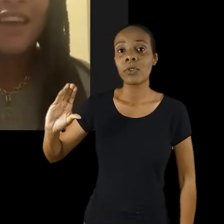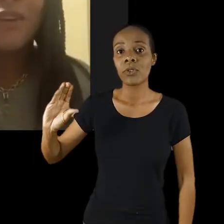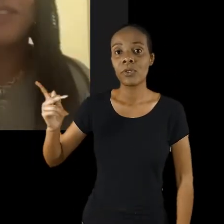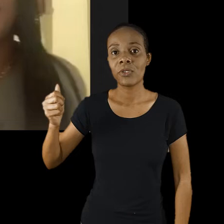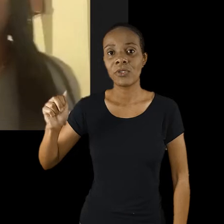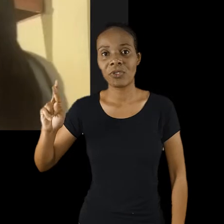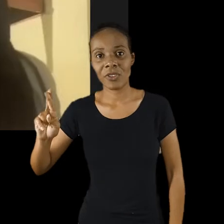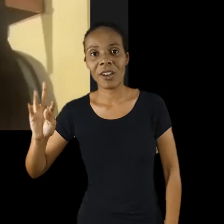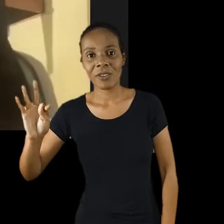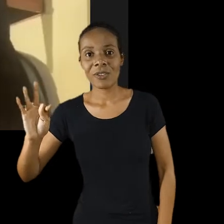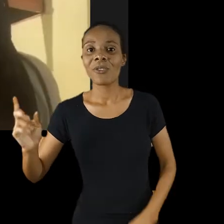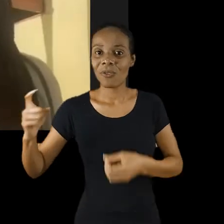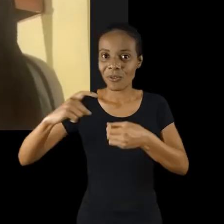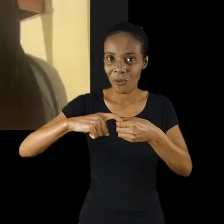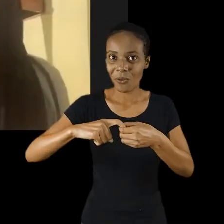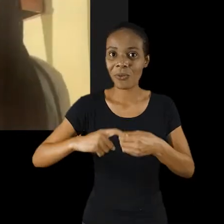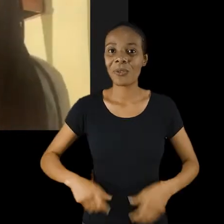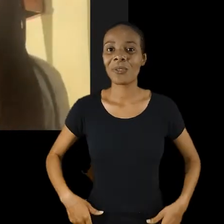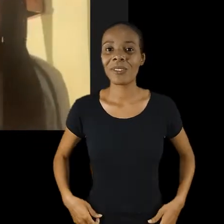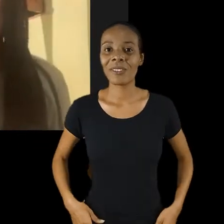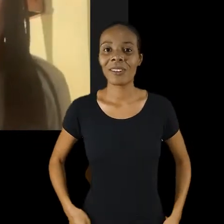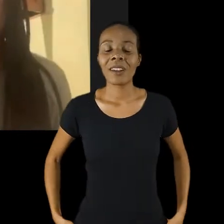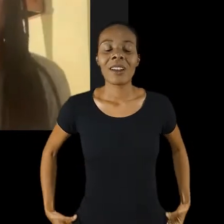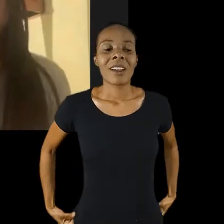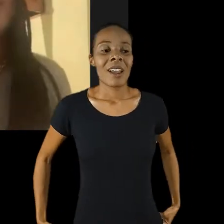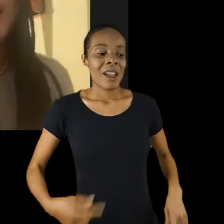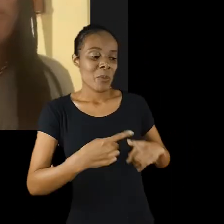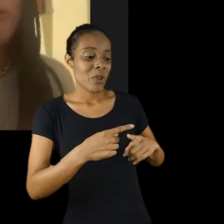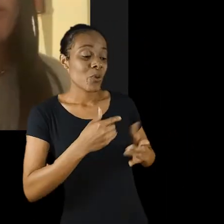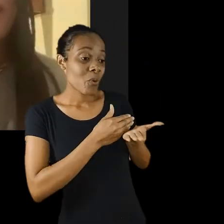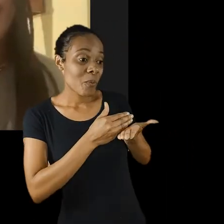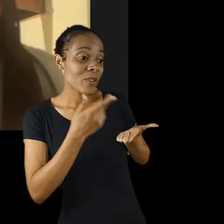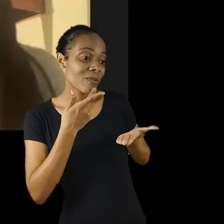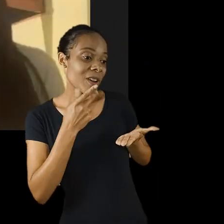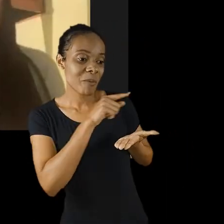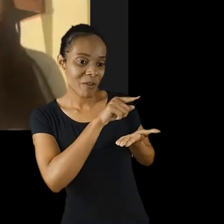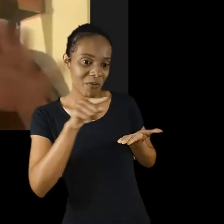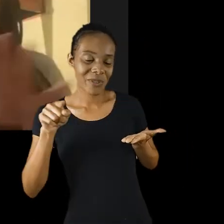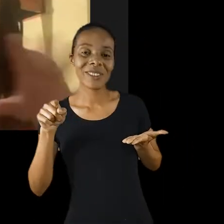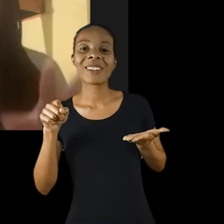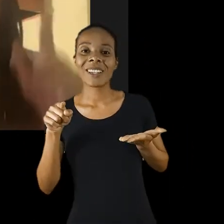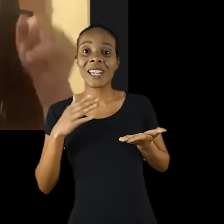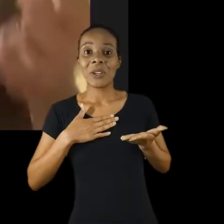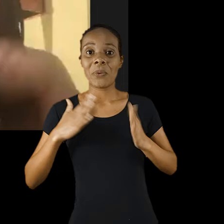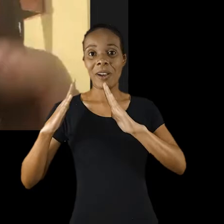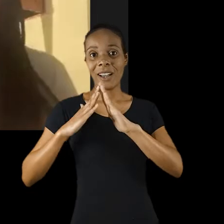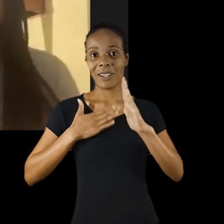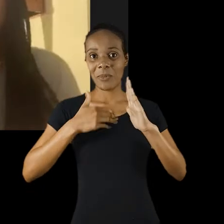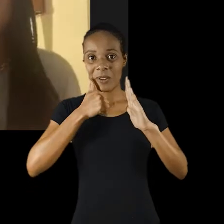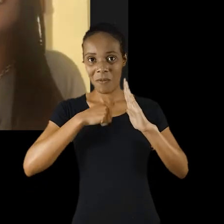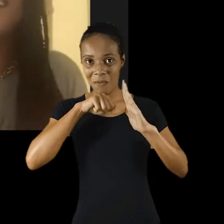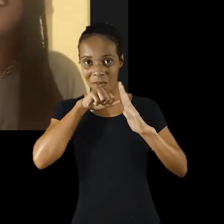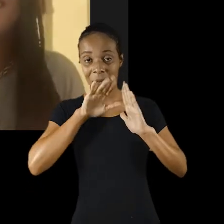Como é que é isso? Eu tinha falado no início que eu estava na casa da minha mãe, né? E a internet aqui tá um pouco ruim. Aí se eu cair, não se preocupe que eu tô tentando